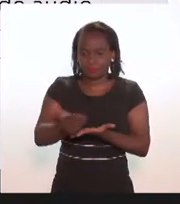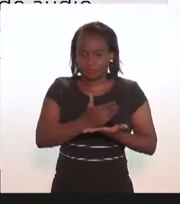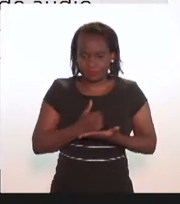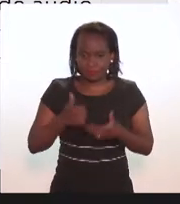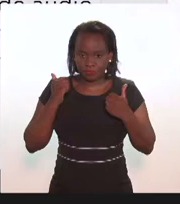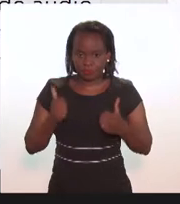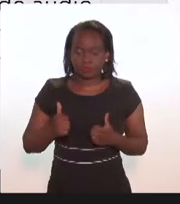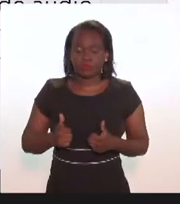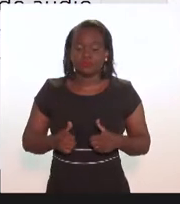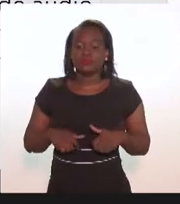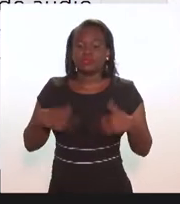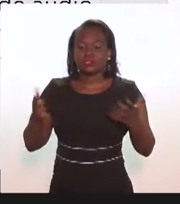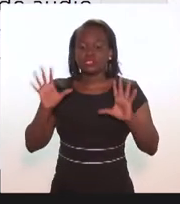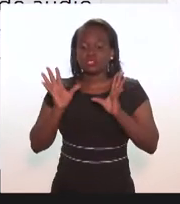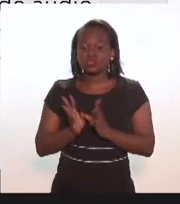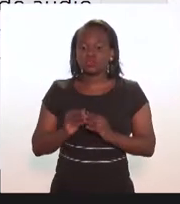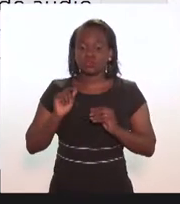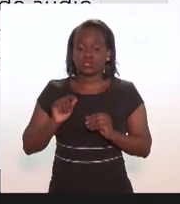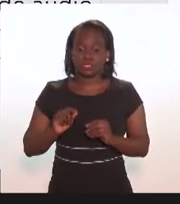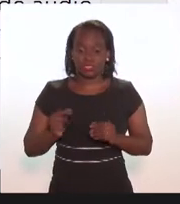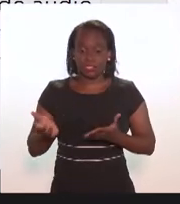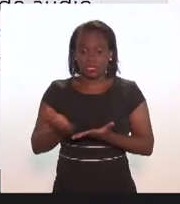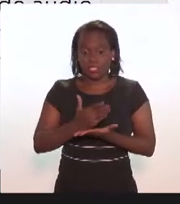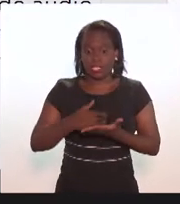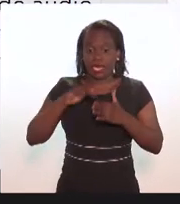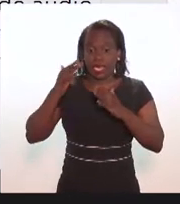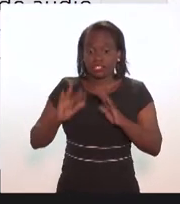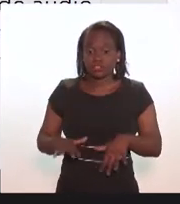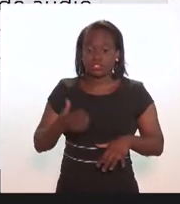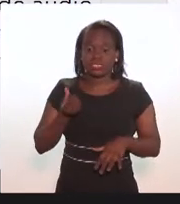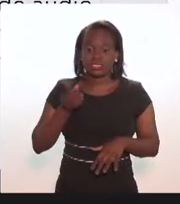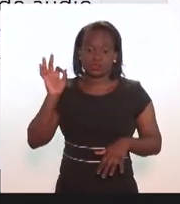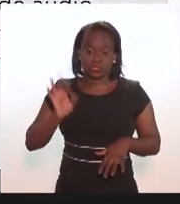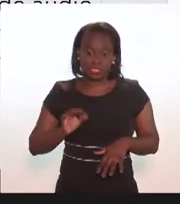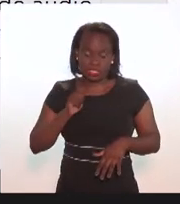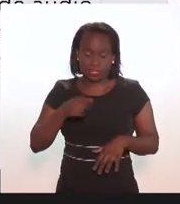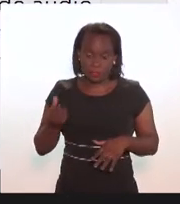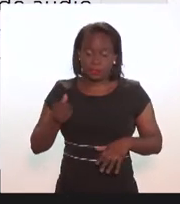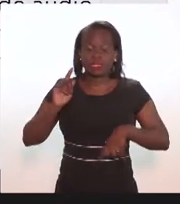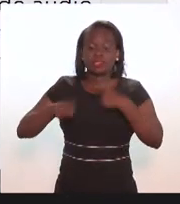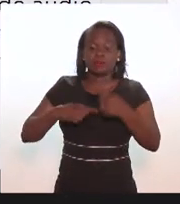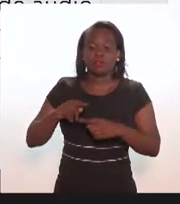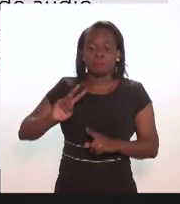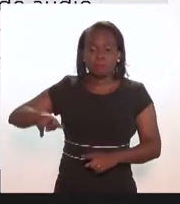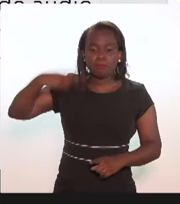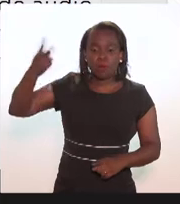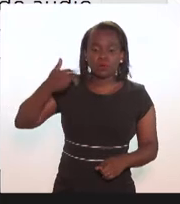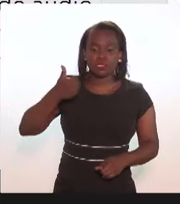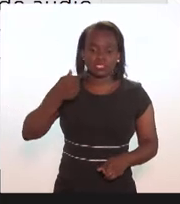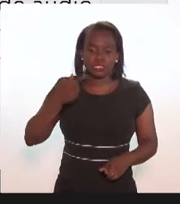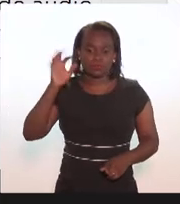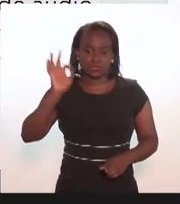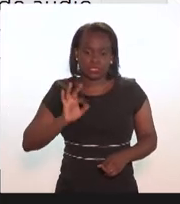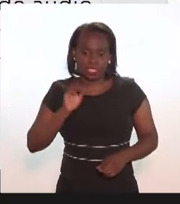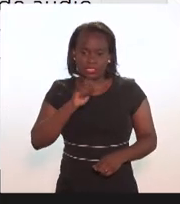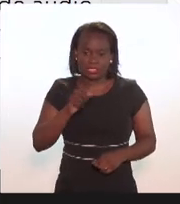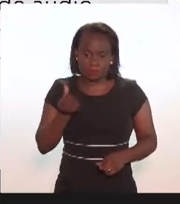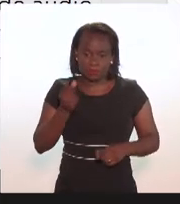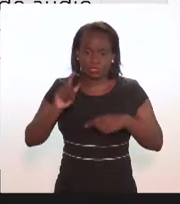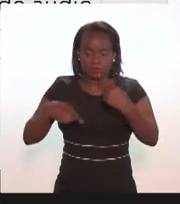Tá? Em resumo, a arrecadação caiu 6% no primeiro semestre e cresceu 17% no segundo